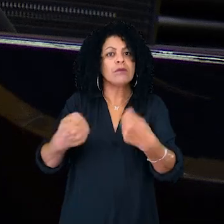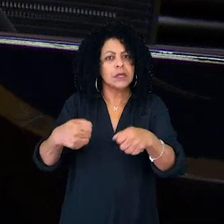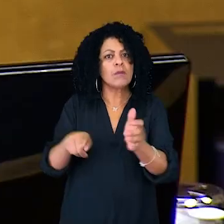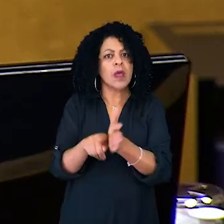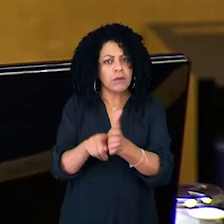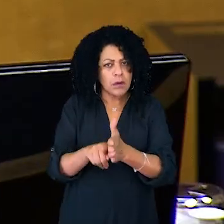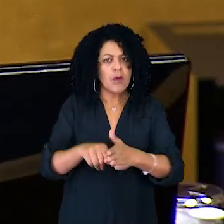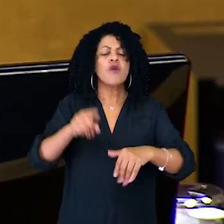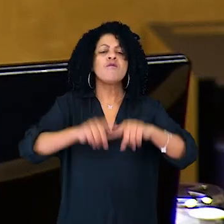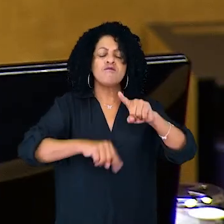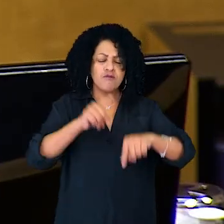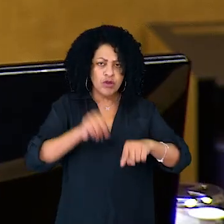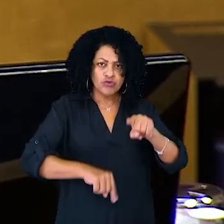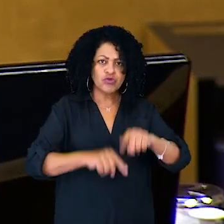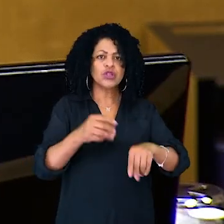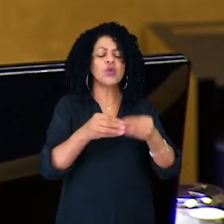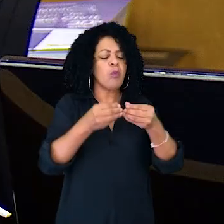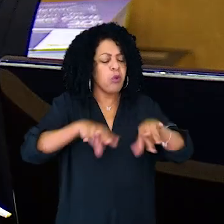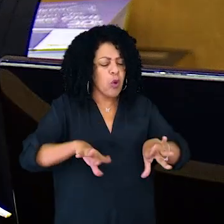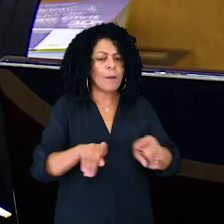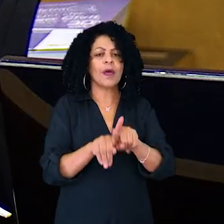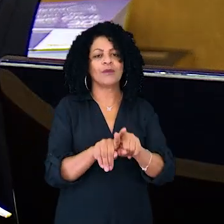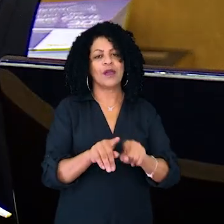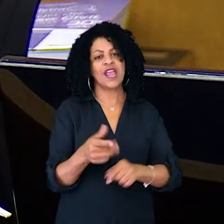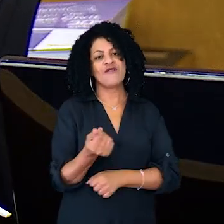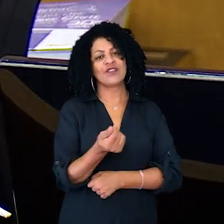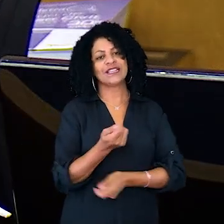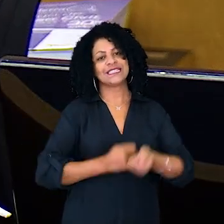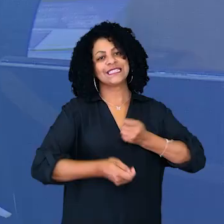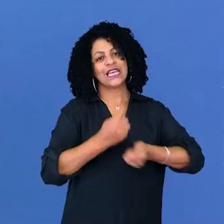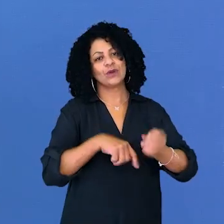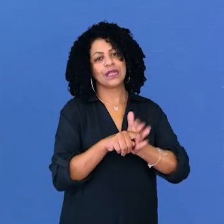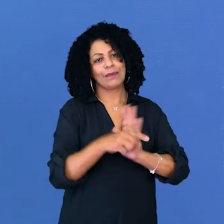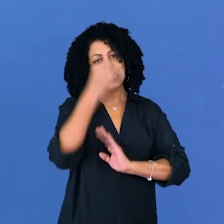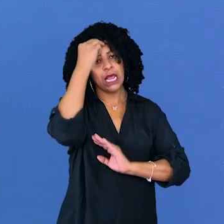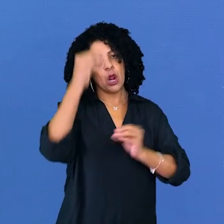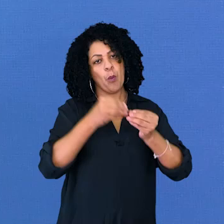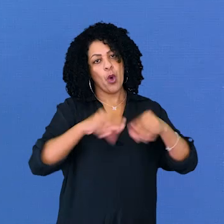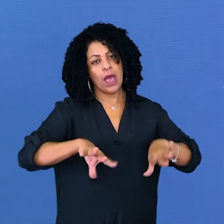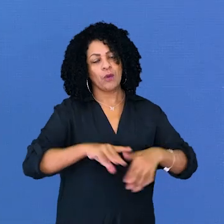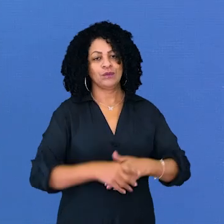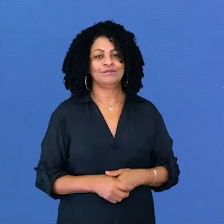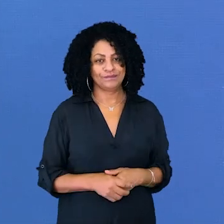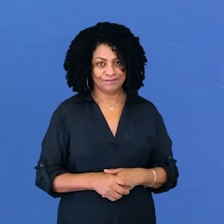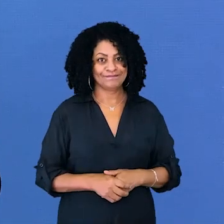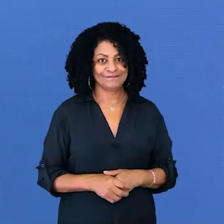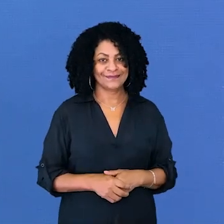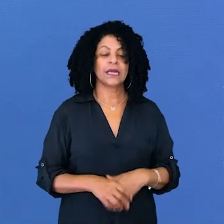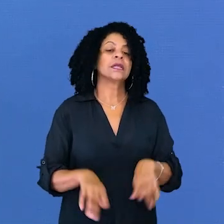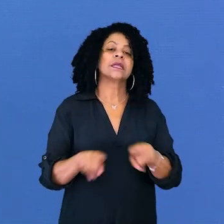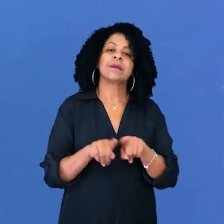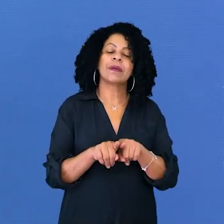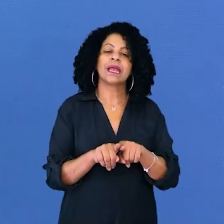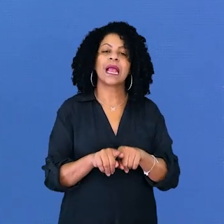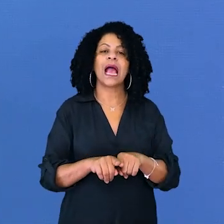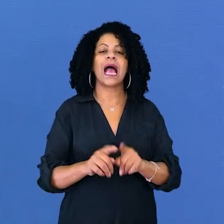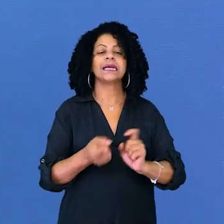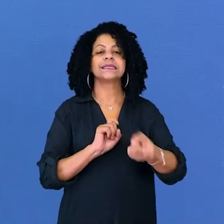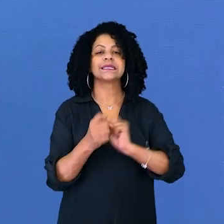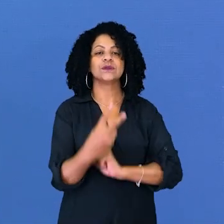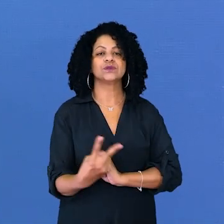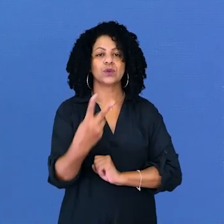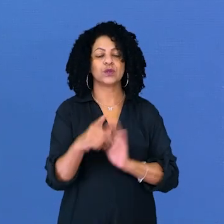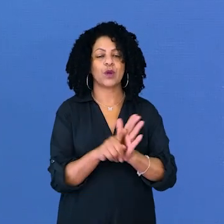reparação pelo prejuízo financeiro, além do dano moral. Vamos agora para a seção 2 de dissídios individuais.